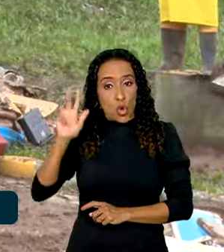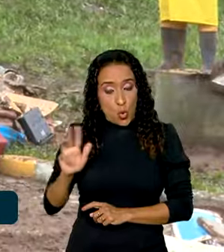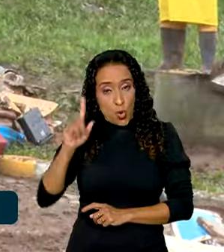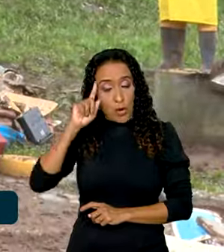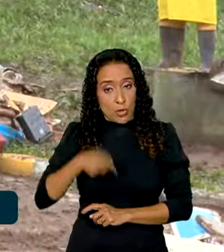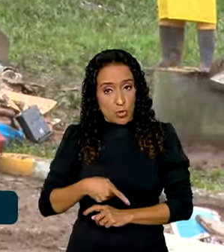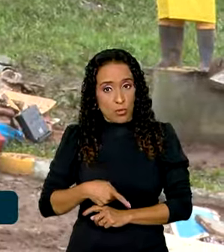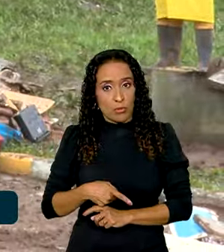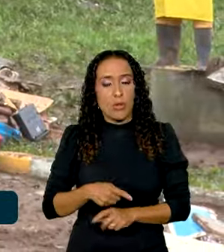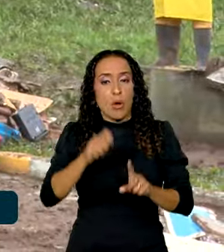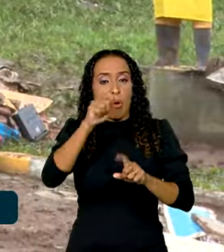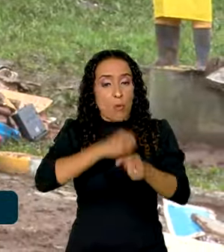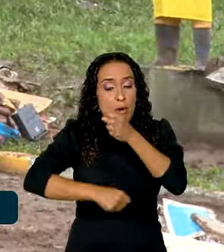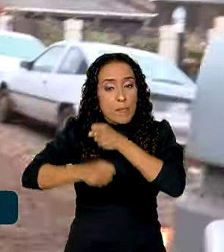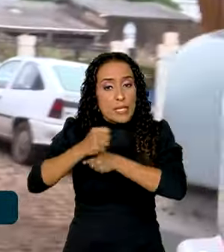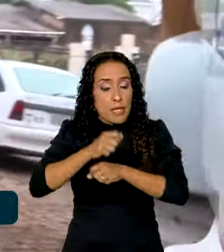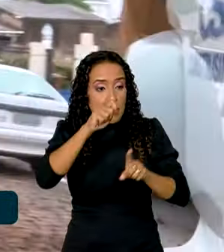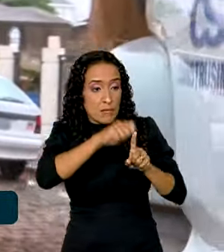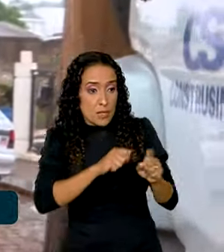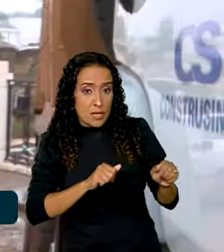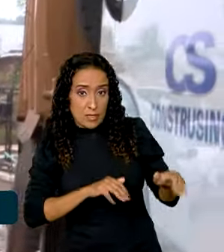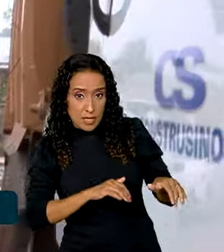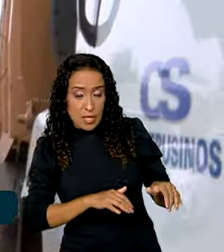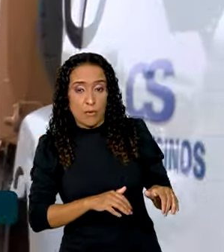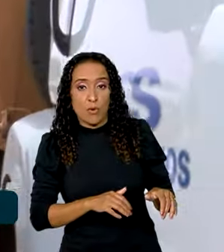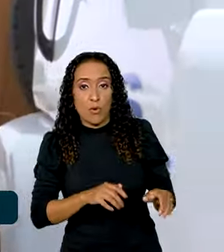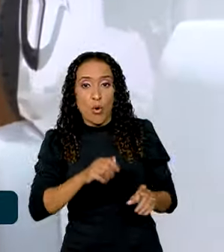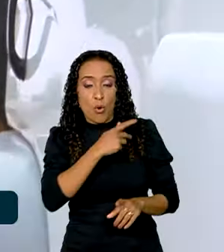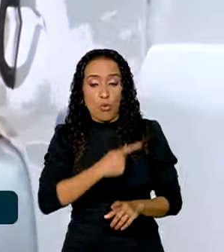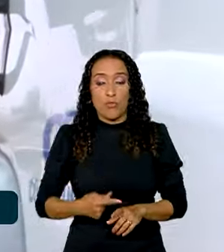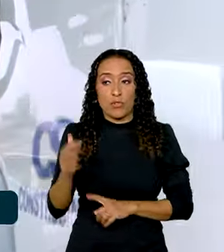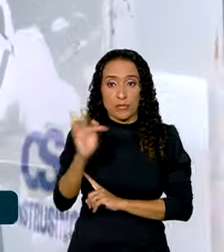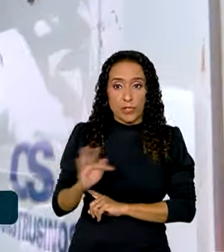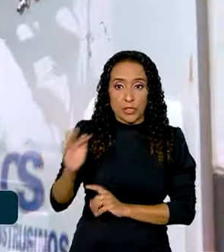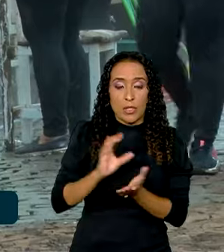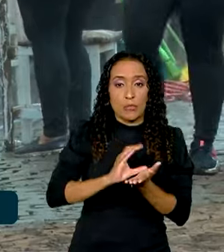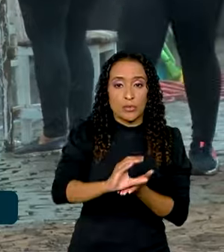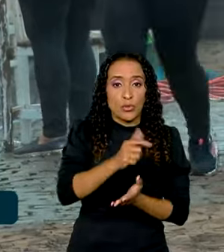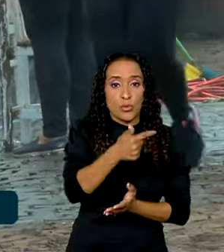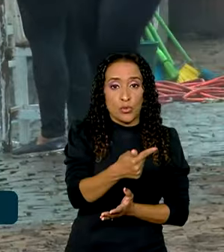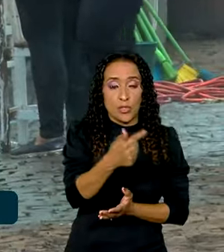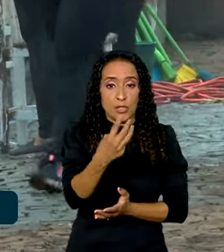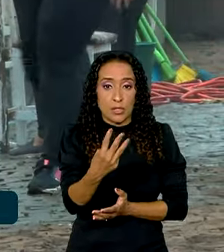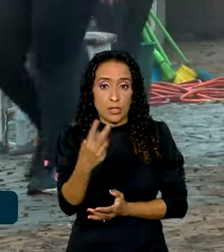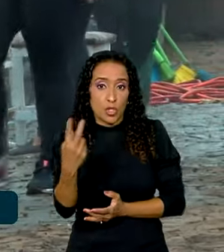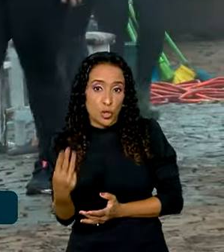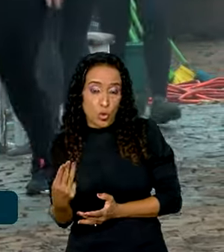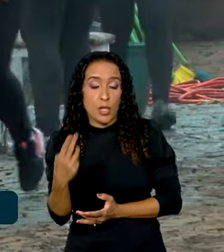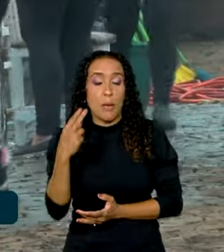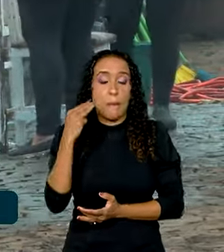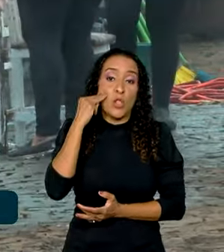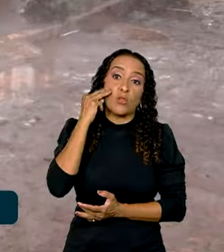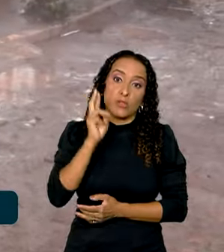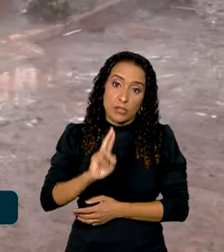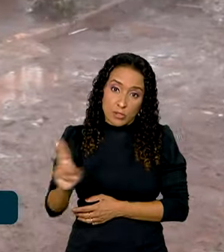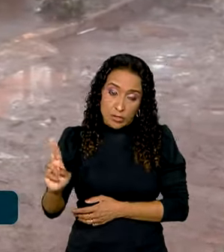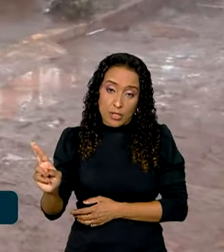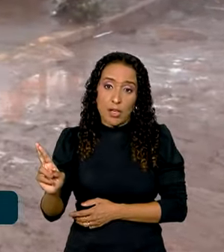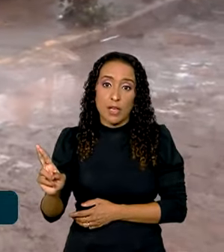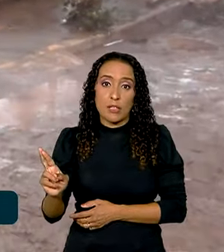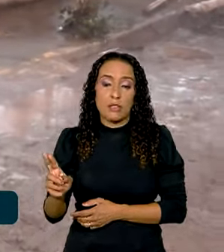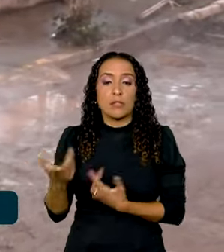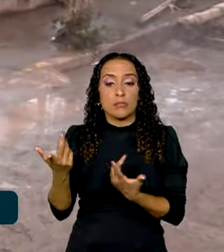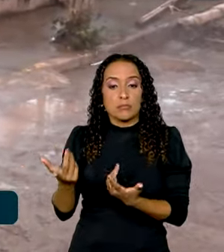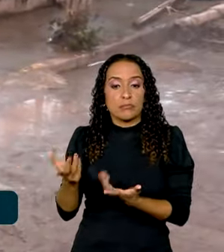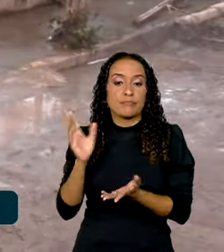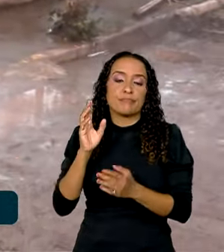Desde setembro do ano passado, o governo federal destinou 232 milhões de reais em